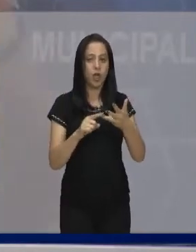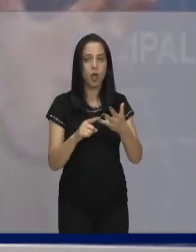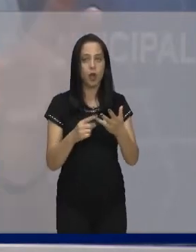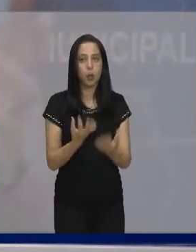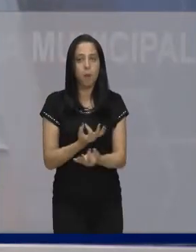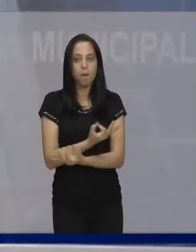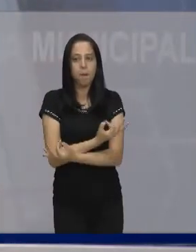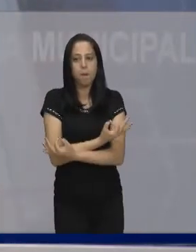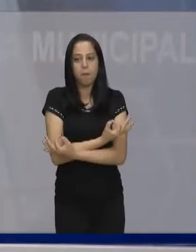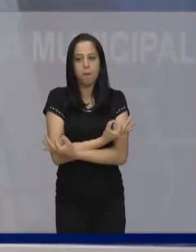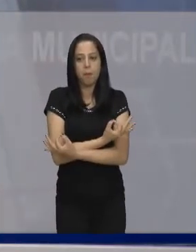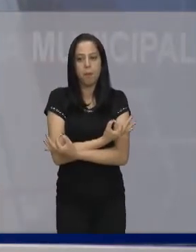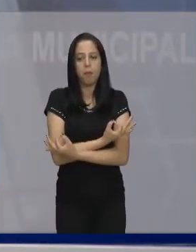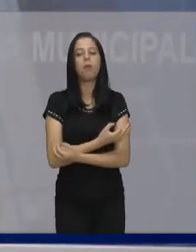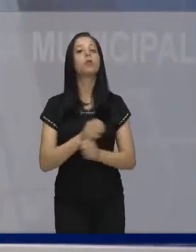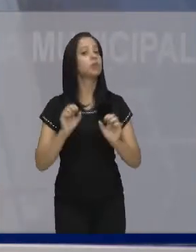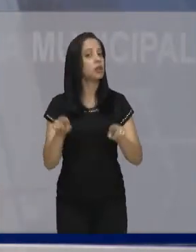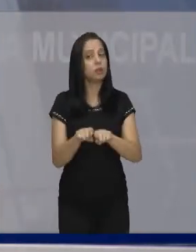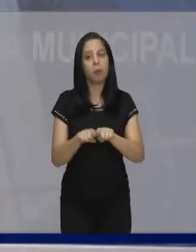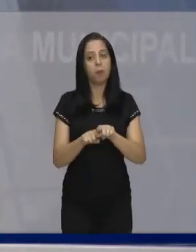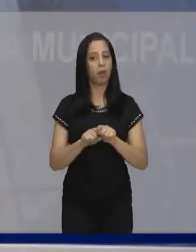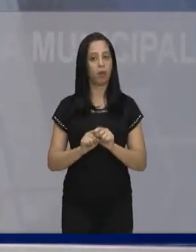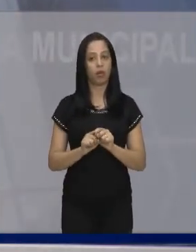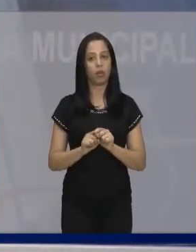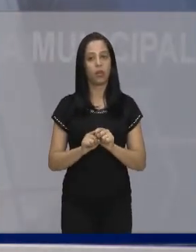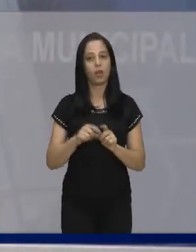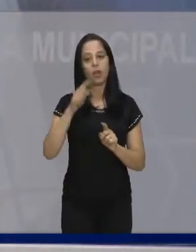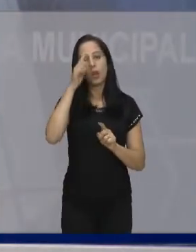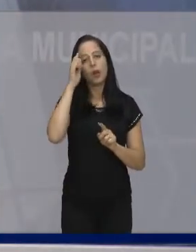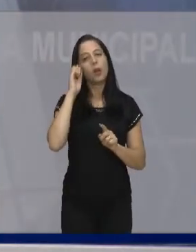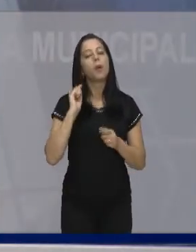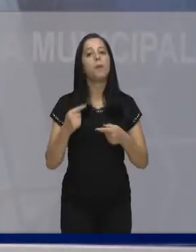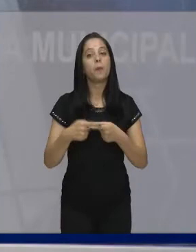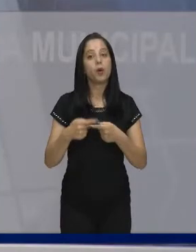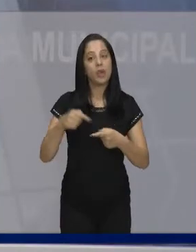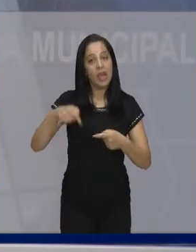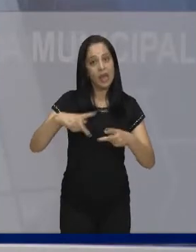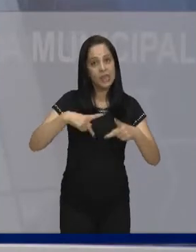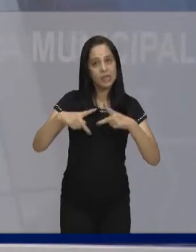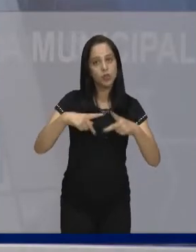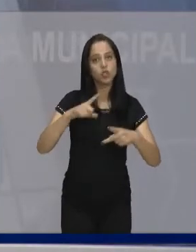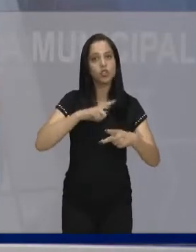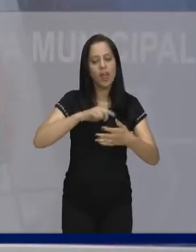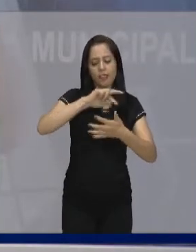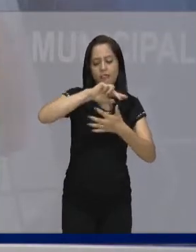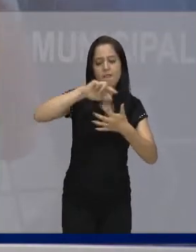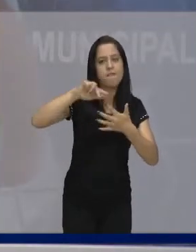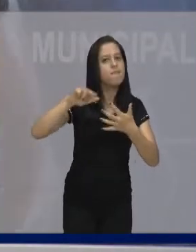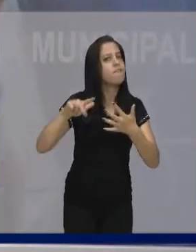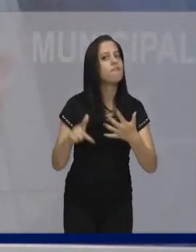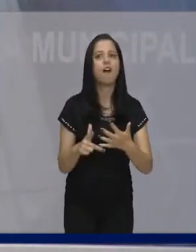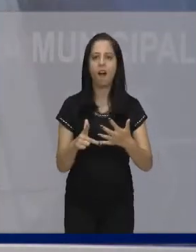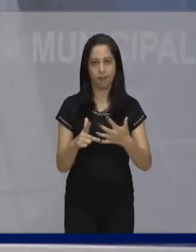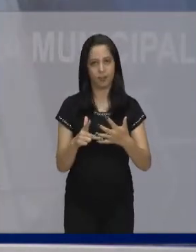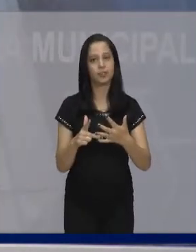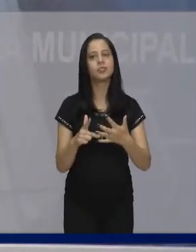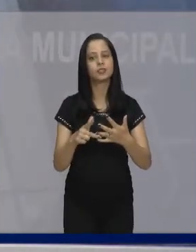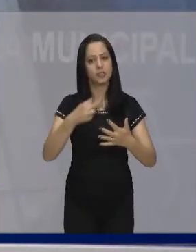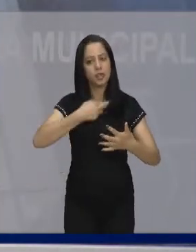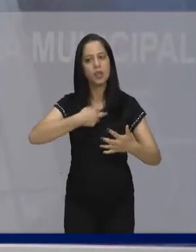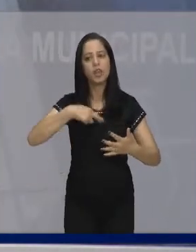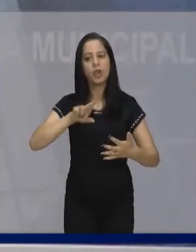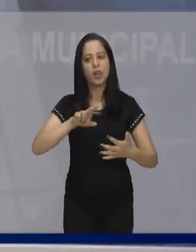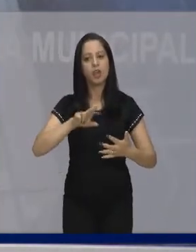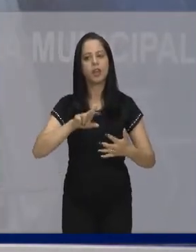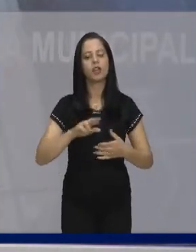entre outras, e que São José tem esse acervo, tem esse trabalho, tem constituído na sua